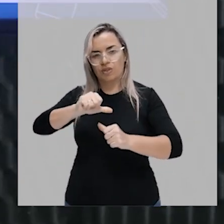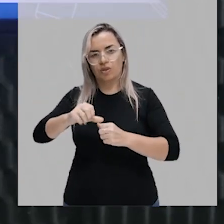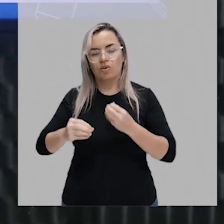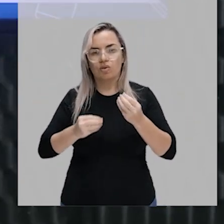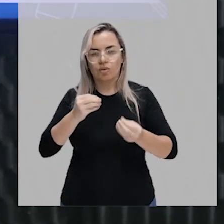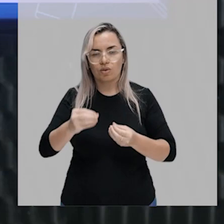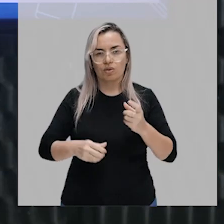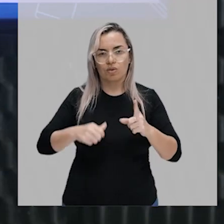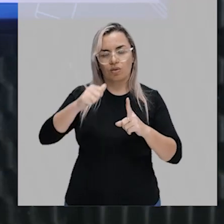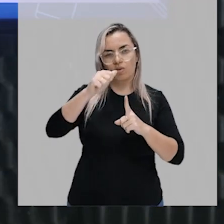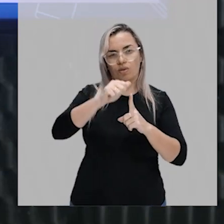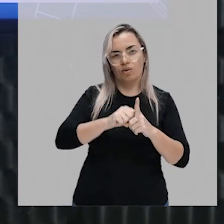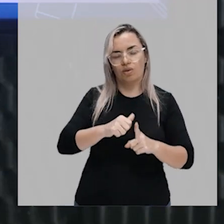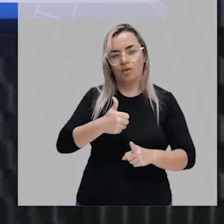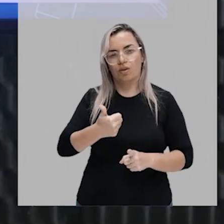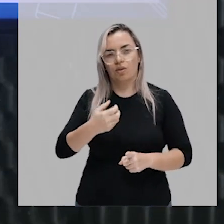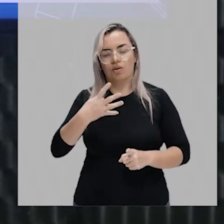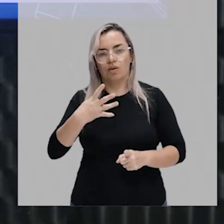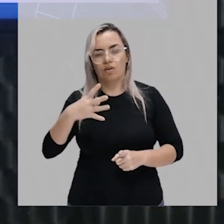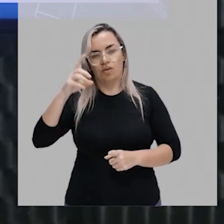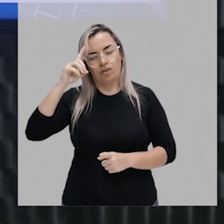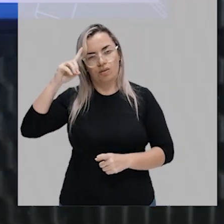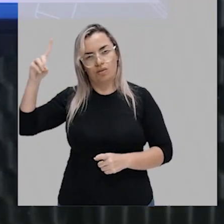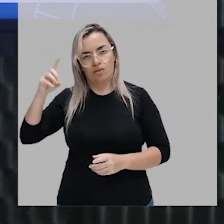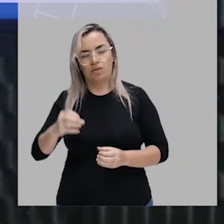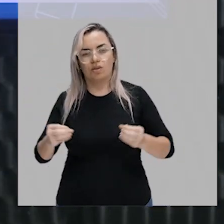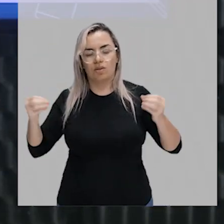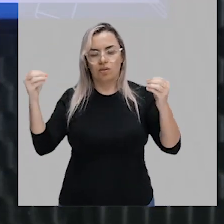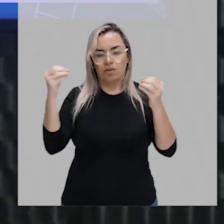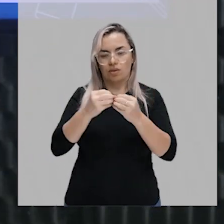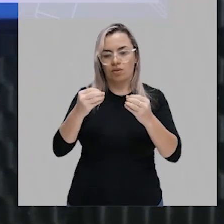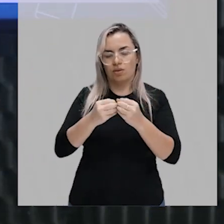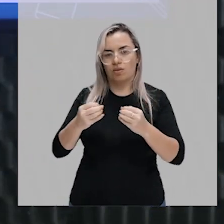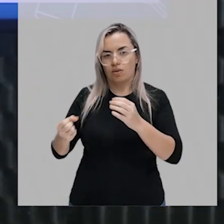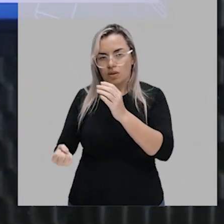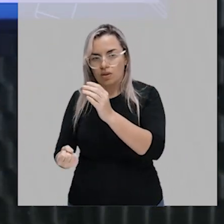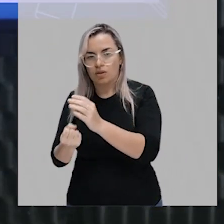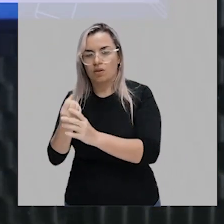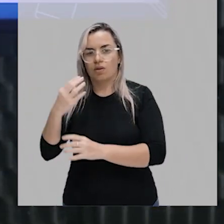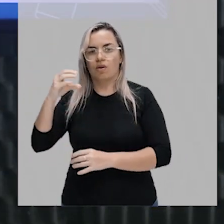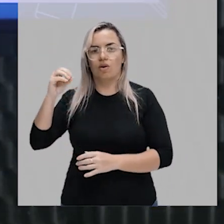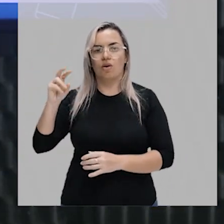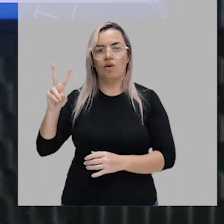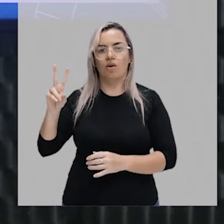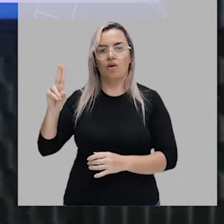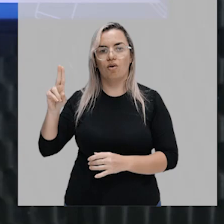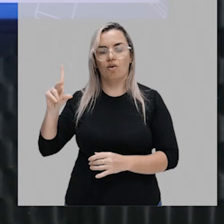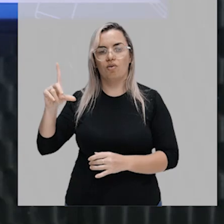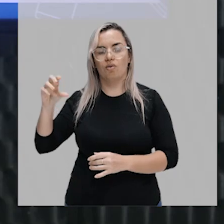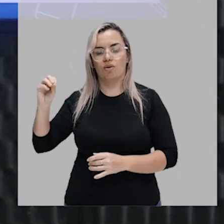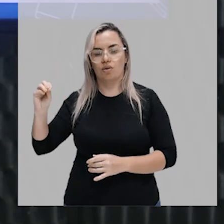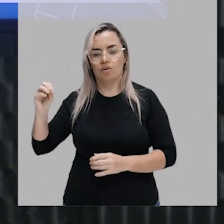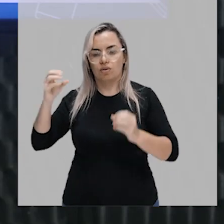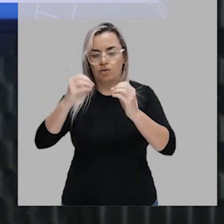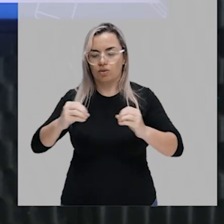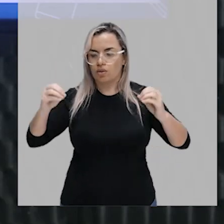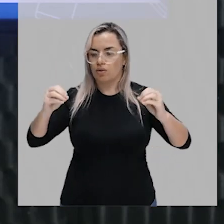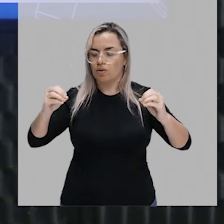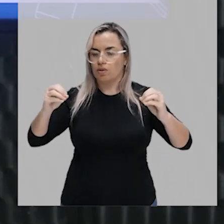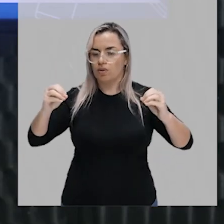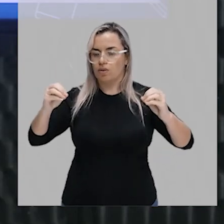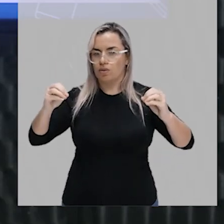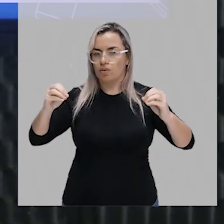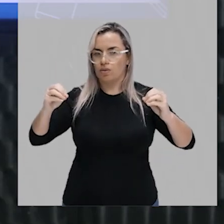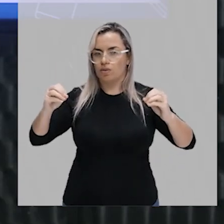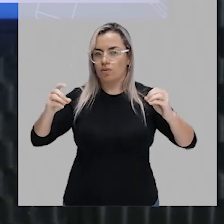dia do seu ciclo menstrual, aproximadamente, ela vai liberar um óvulo. Aí esse óvulo, ele vai ser